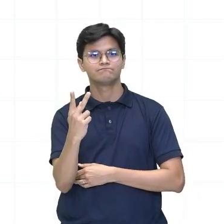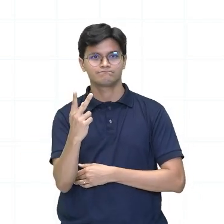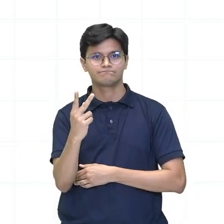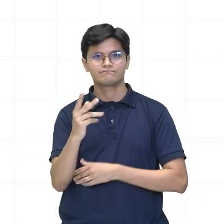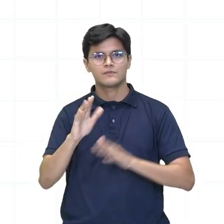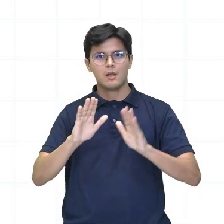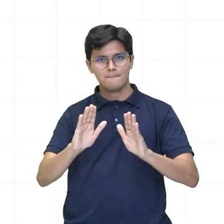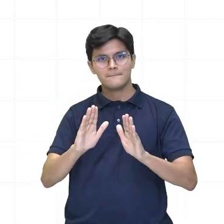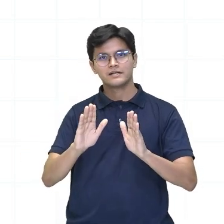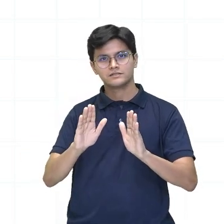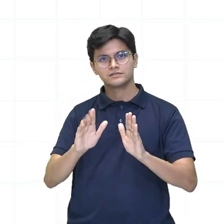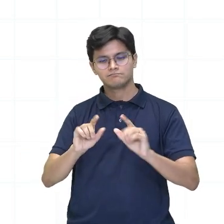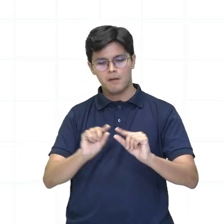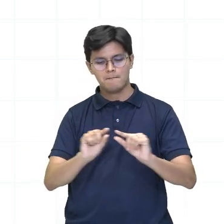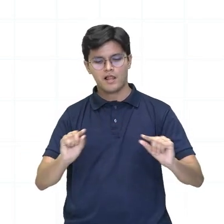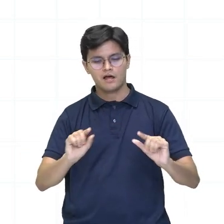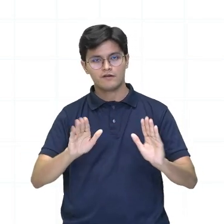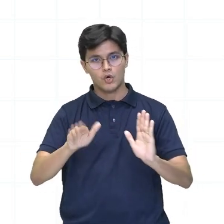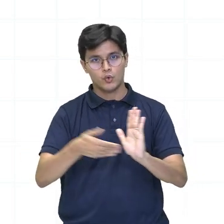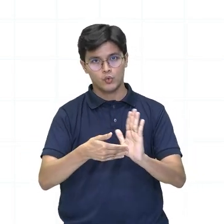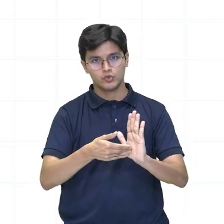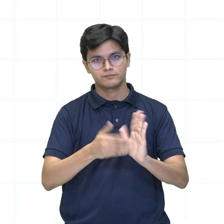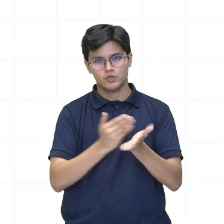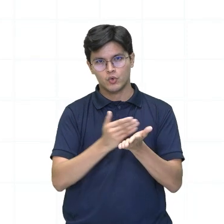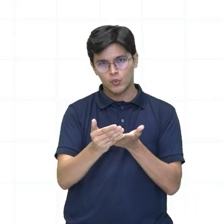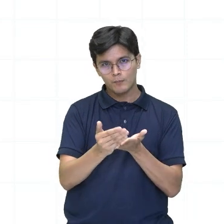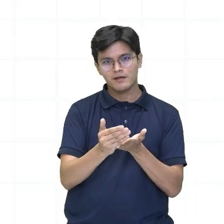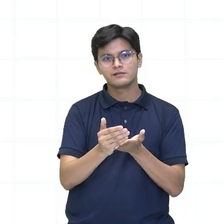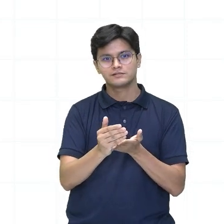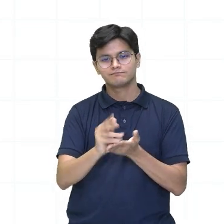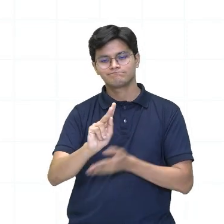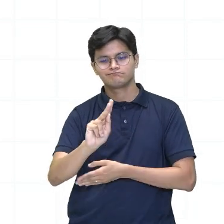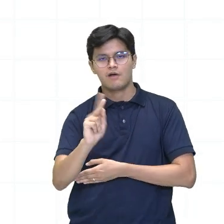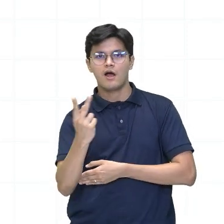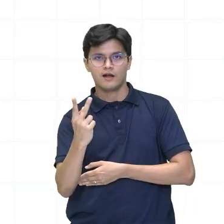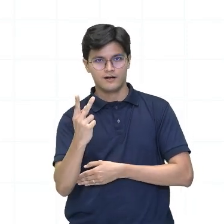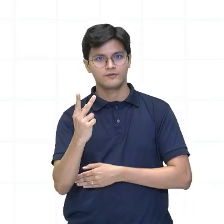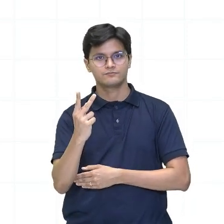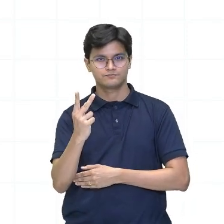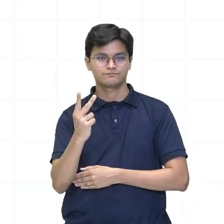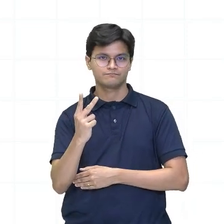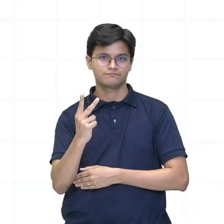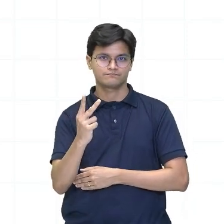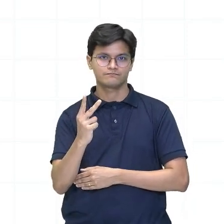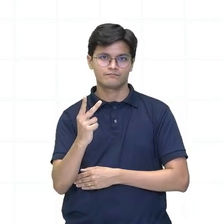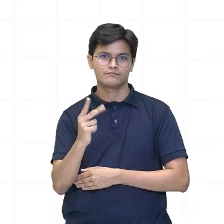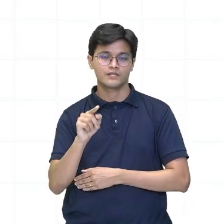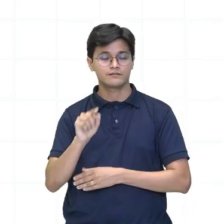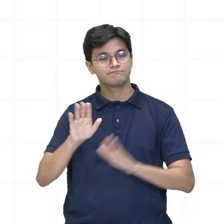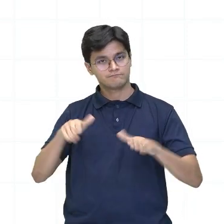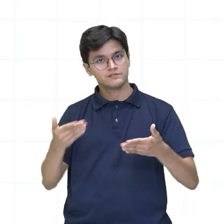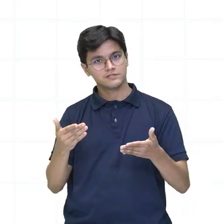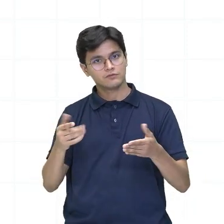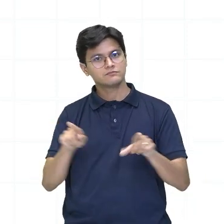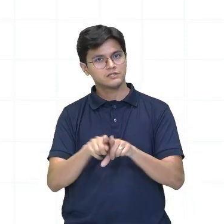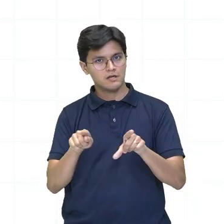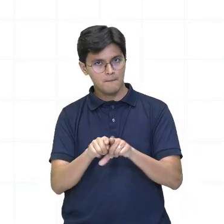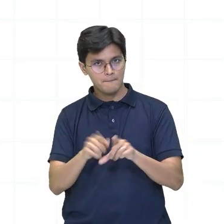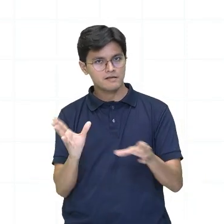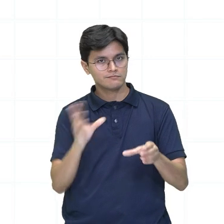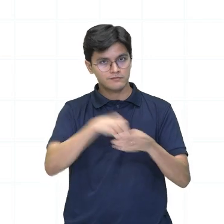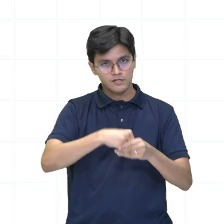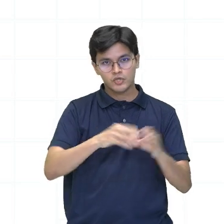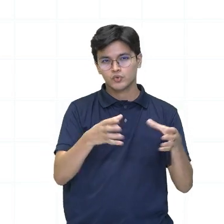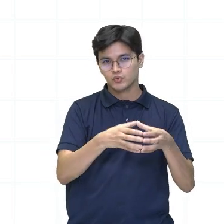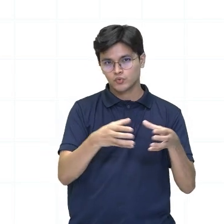começa com W, mas ele também tem um H, então ele faz parte aí desse conjunto de